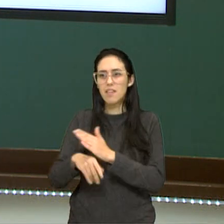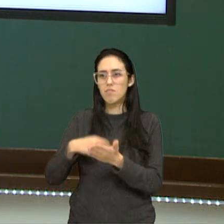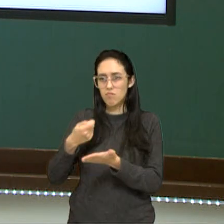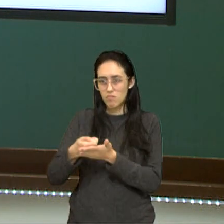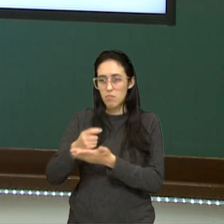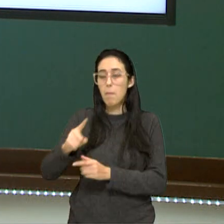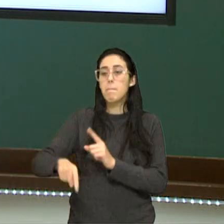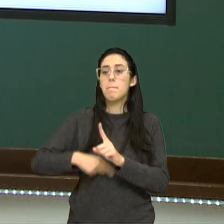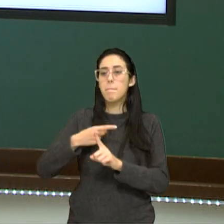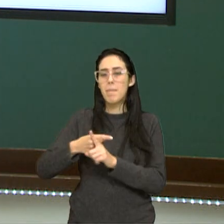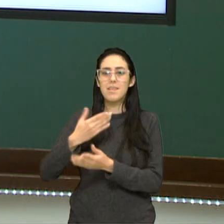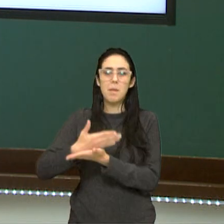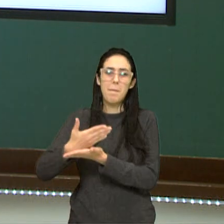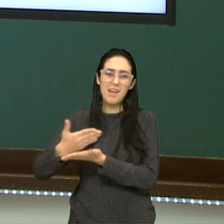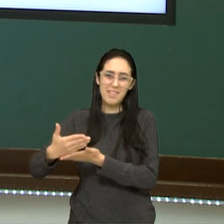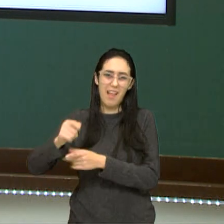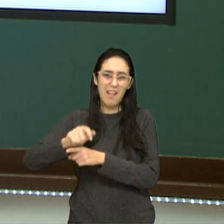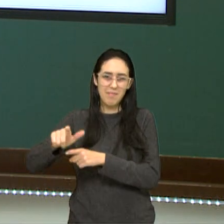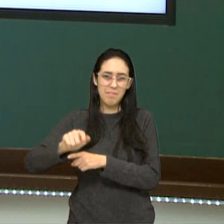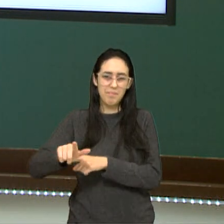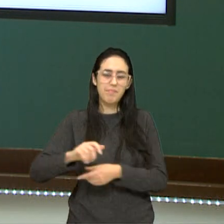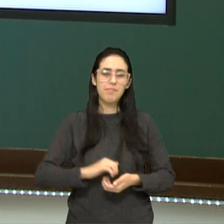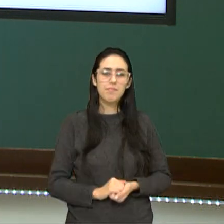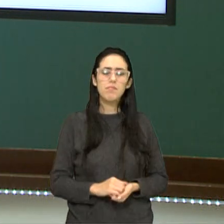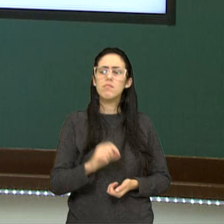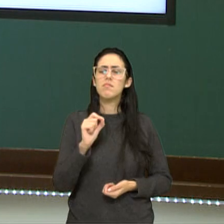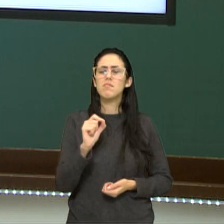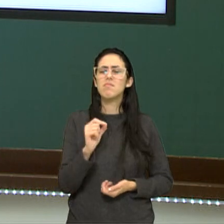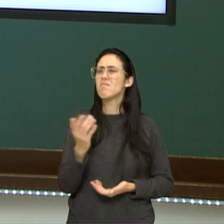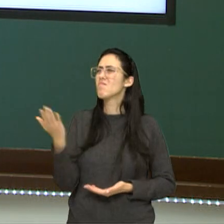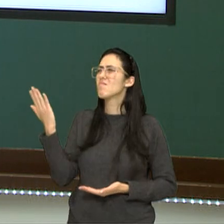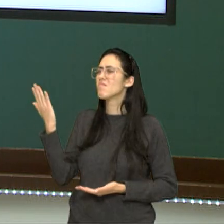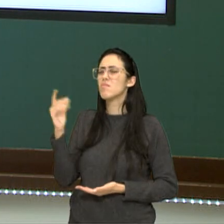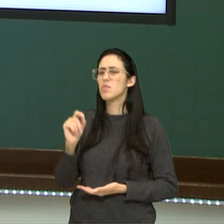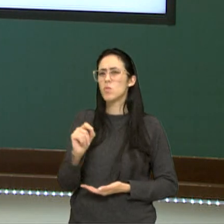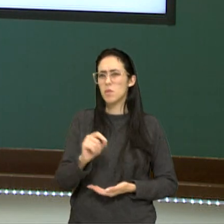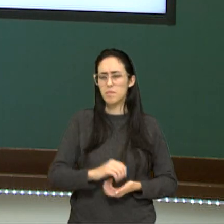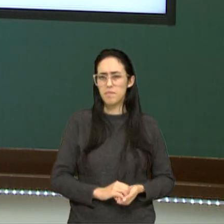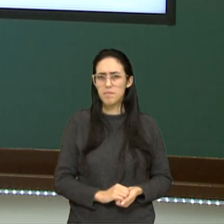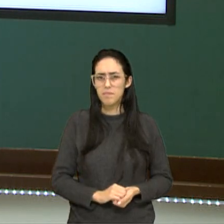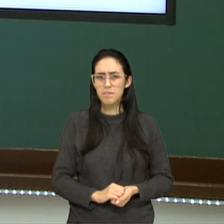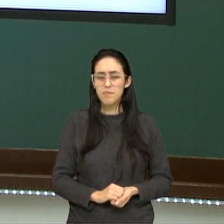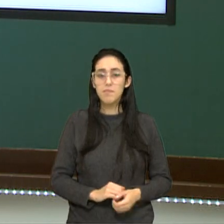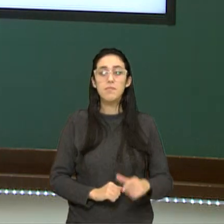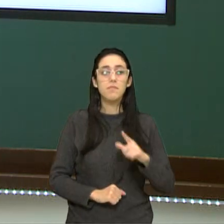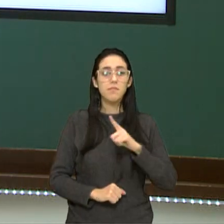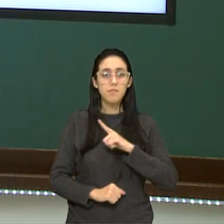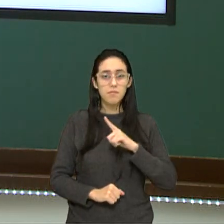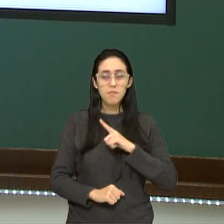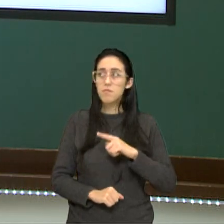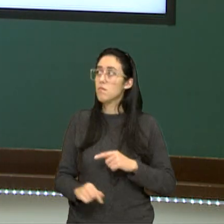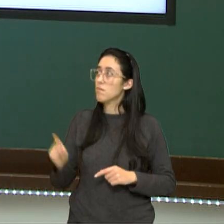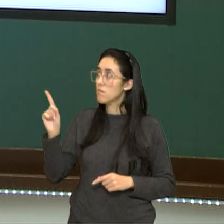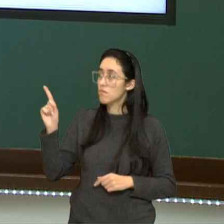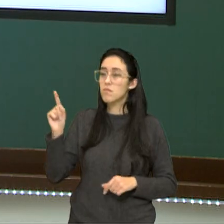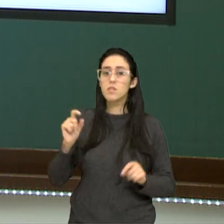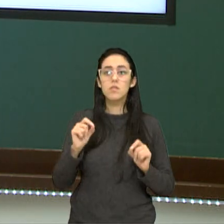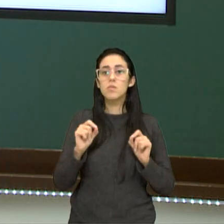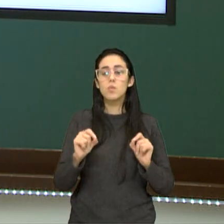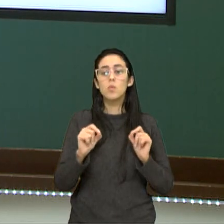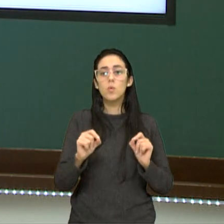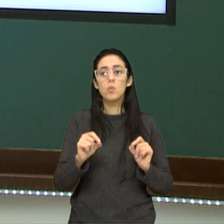comum, tá? O que essas duas situações dizem para nós? Nessas condições, qual é o polinômio que expressa